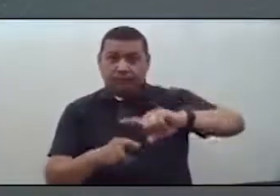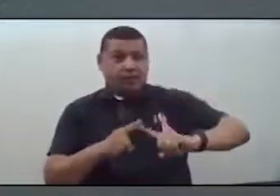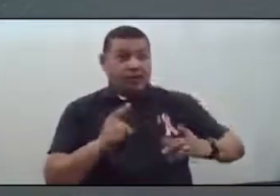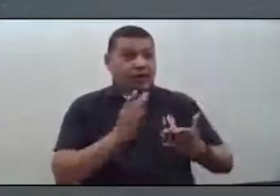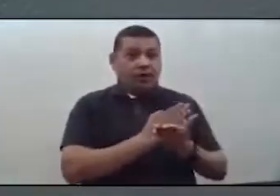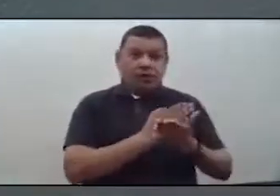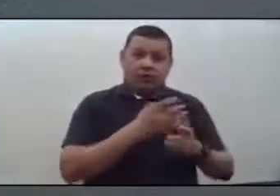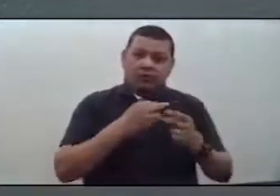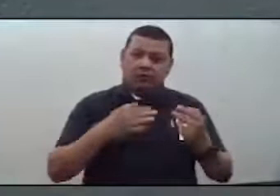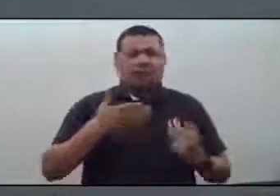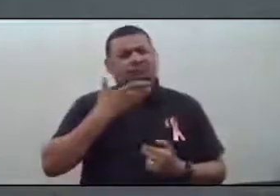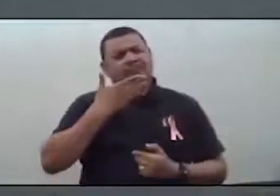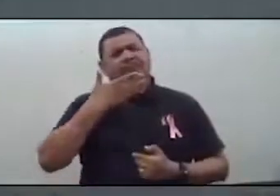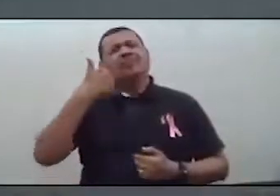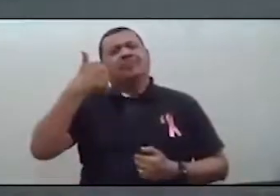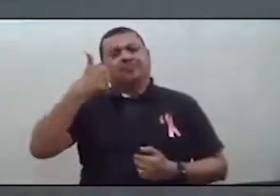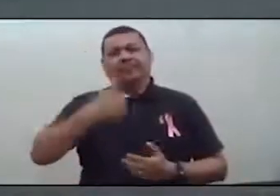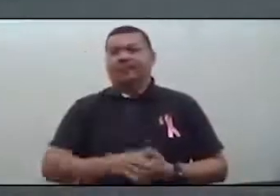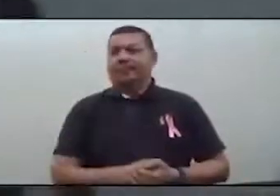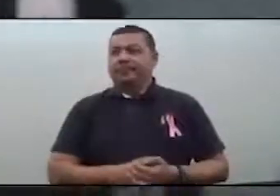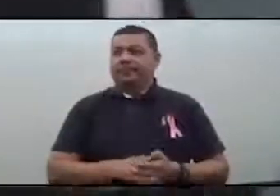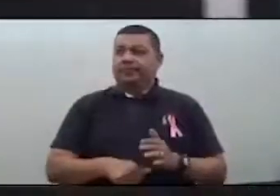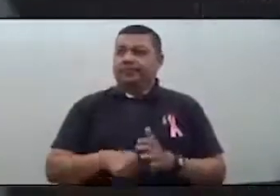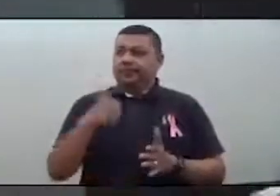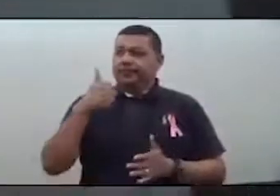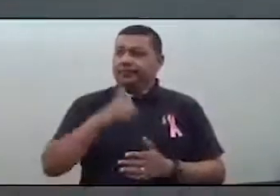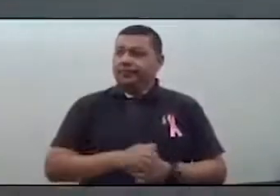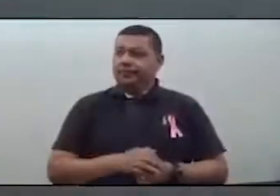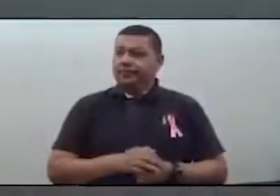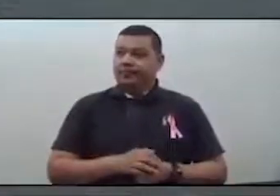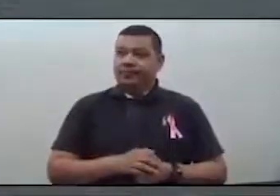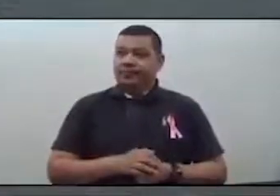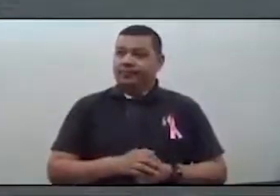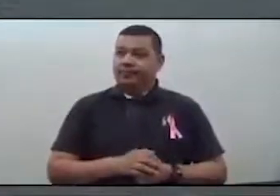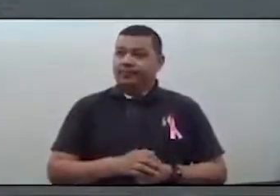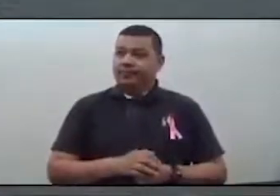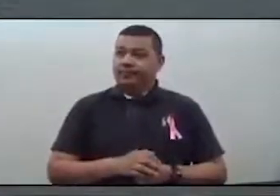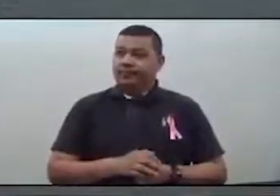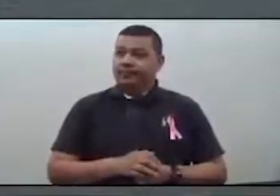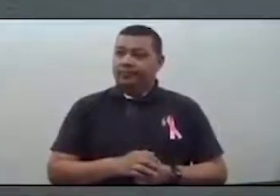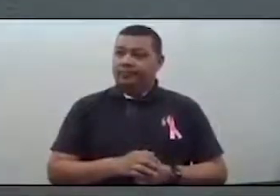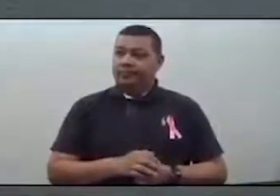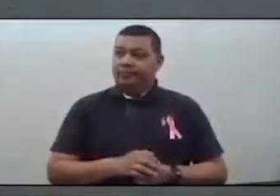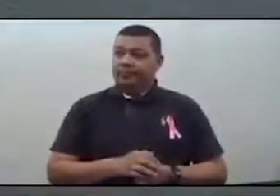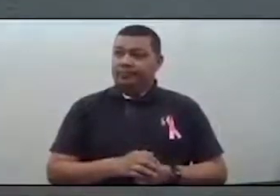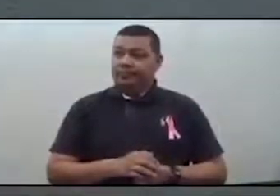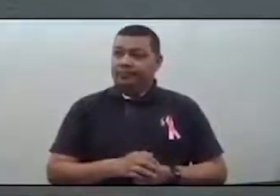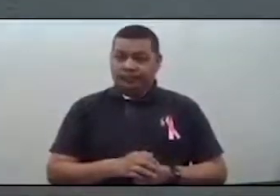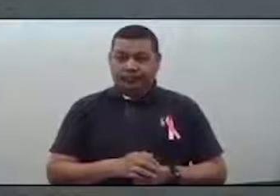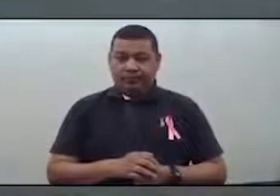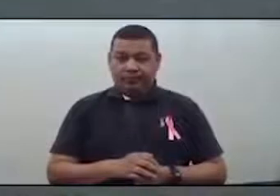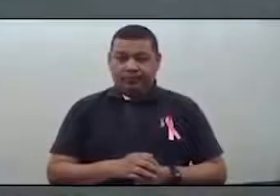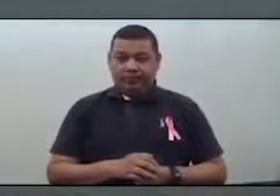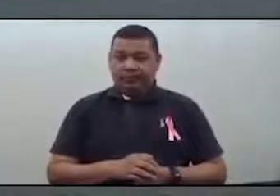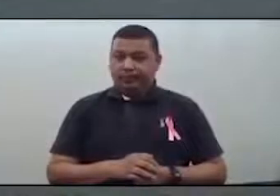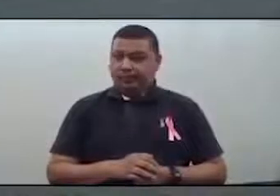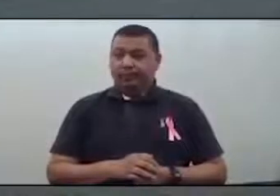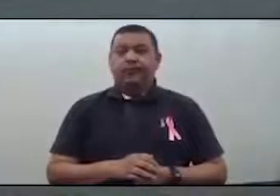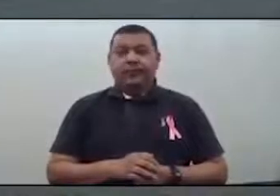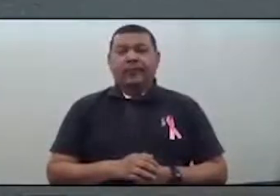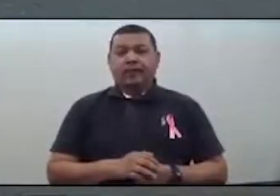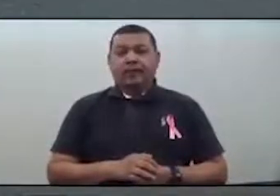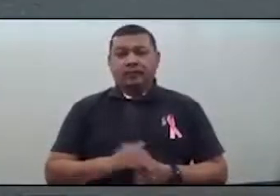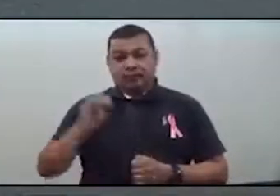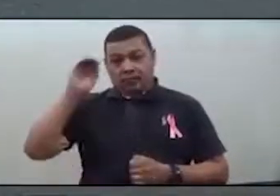melhorou e melhorou muito. Primeiro, eu quero parabenizar o prefeito que diminuiu a assessoria de comunicação que ele vai gastar com